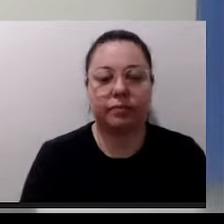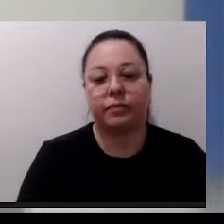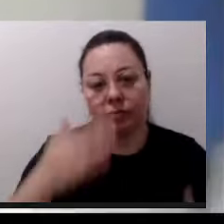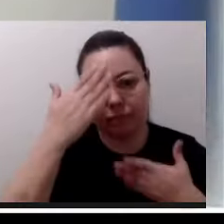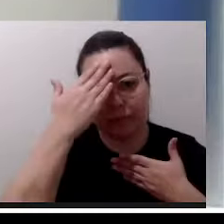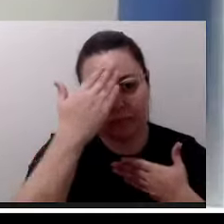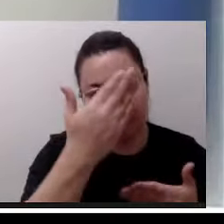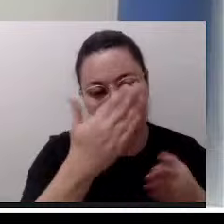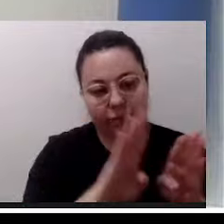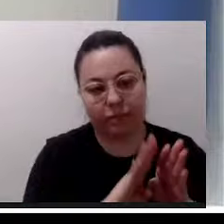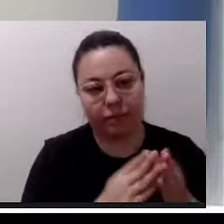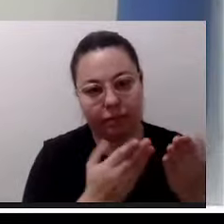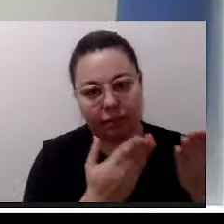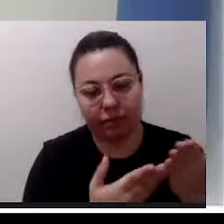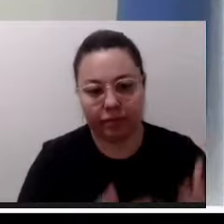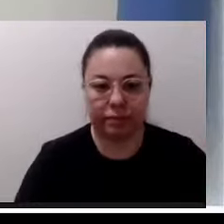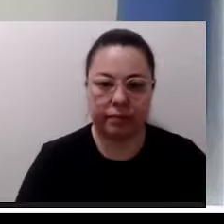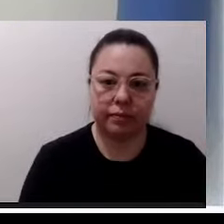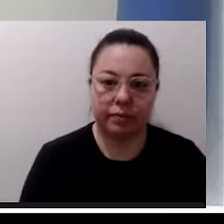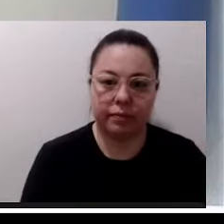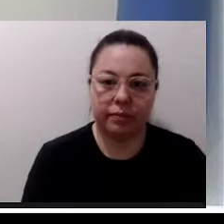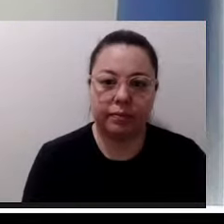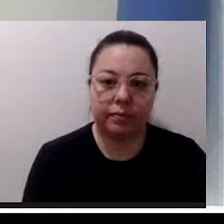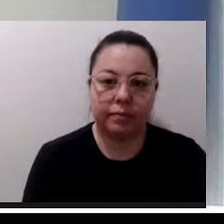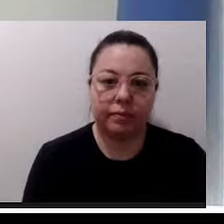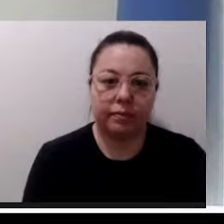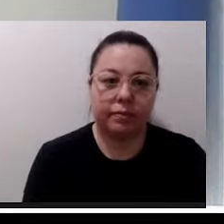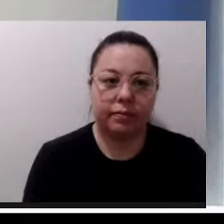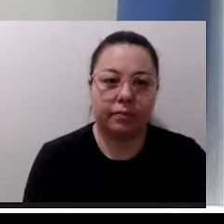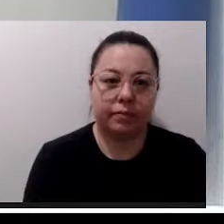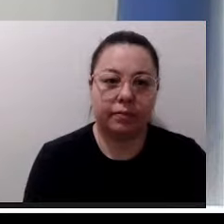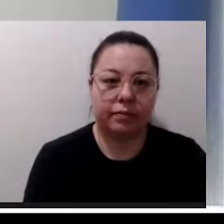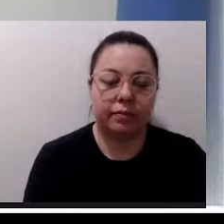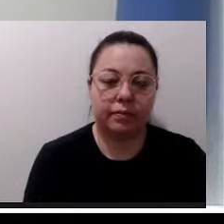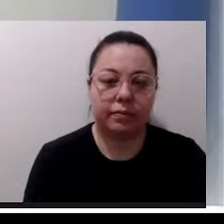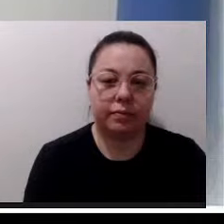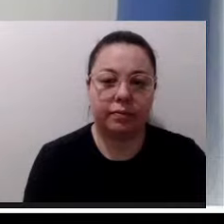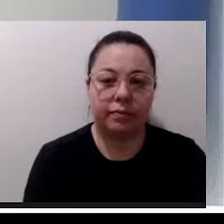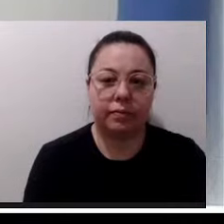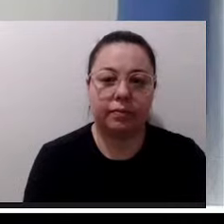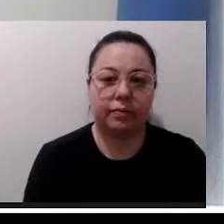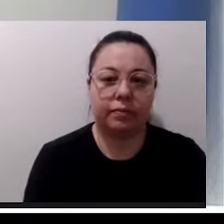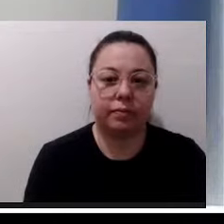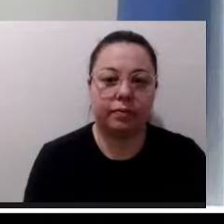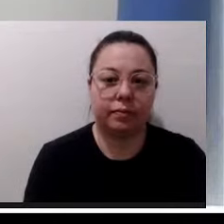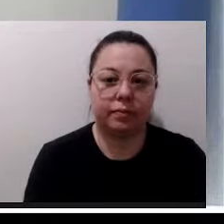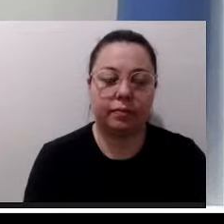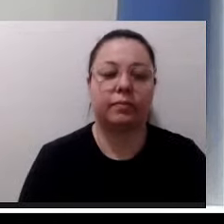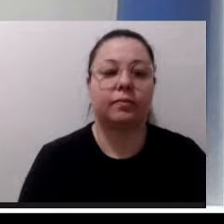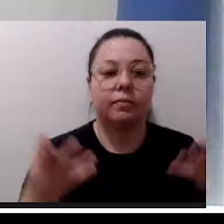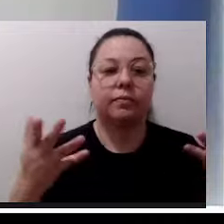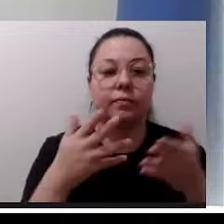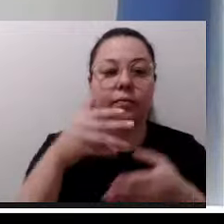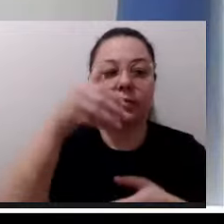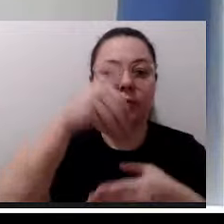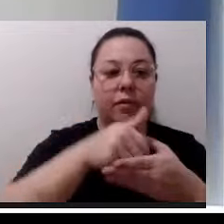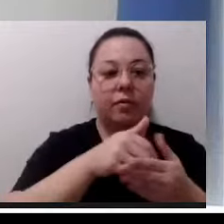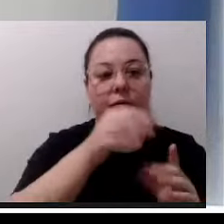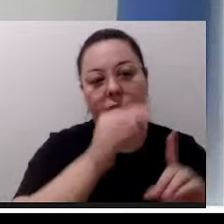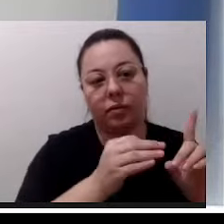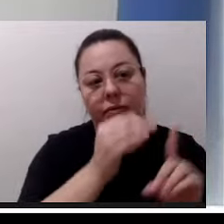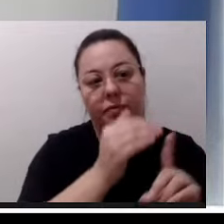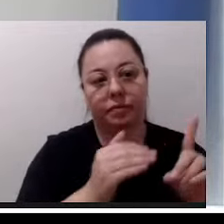Excelência. Né? Passamos ao voto da relatora, desembargadora